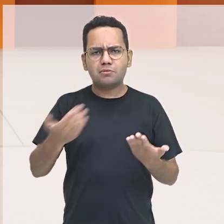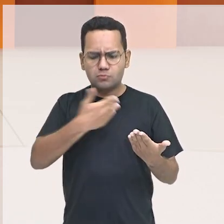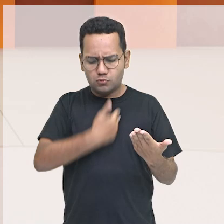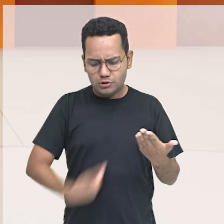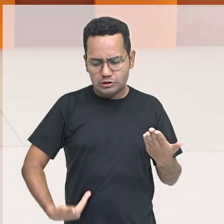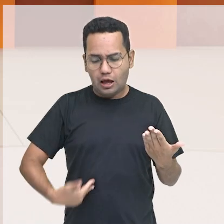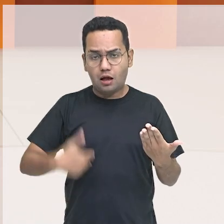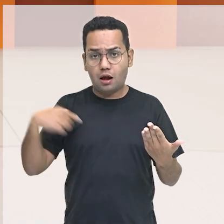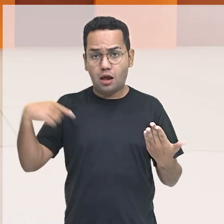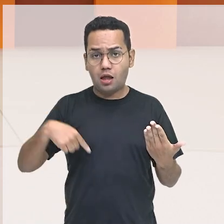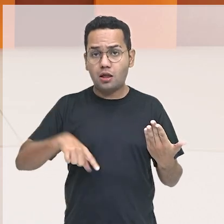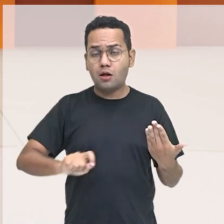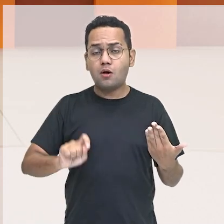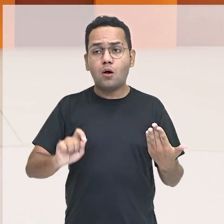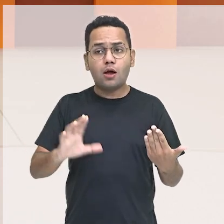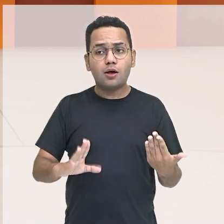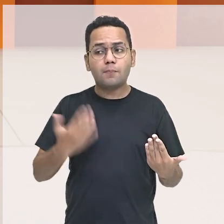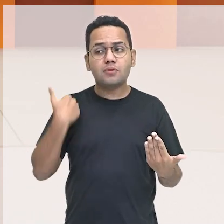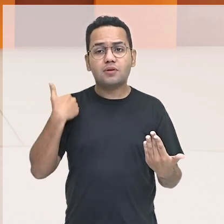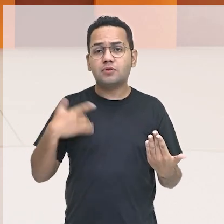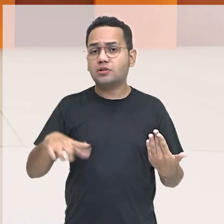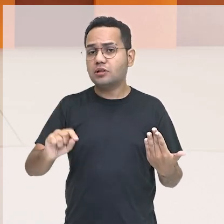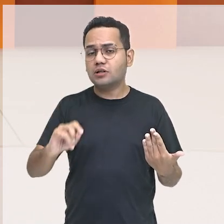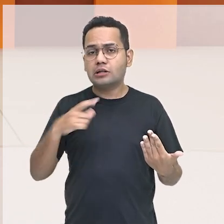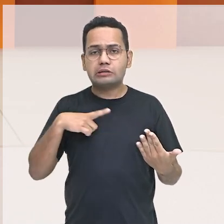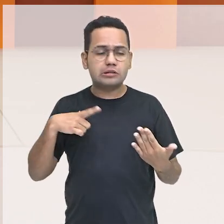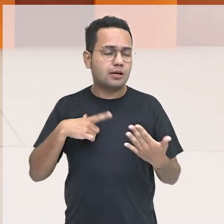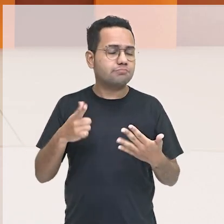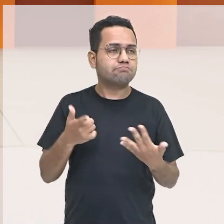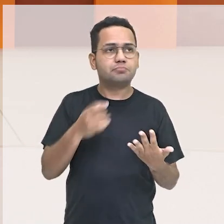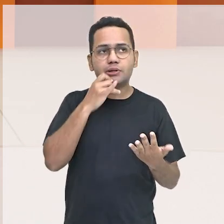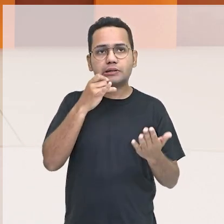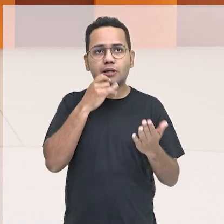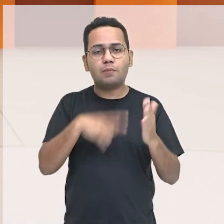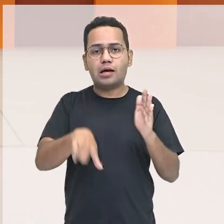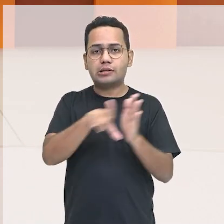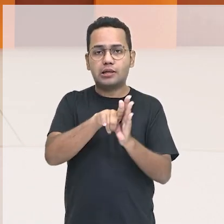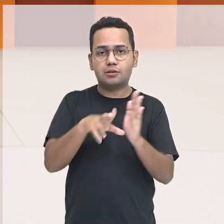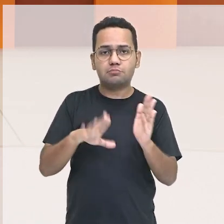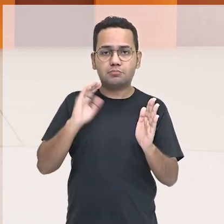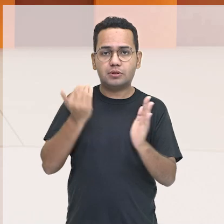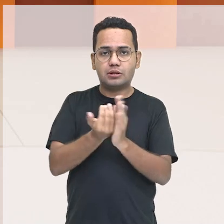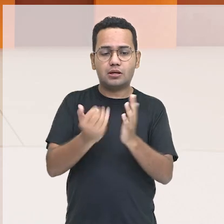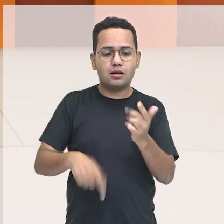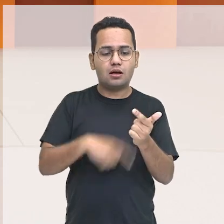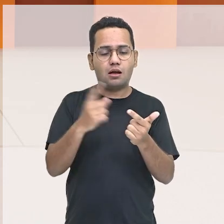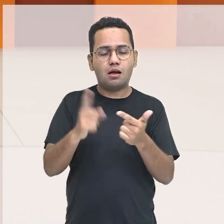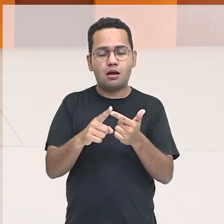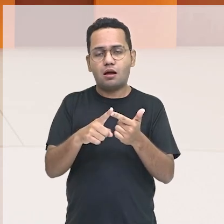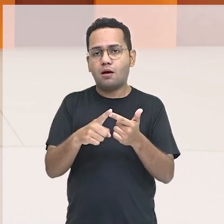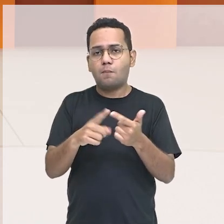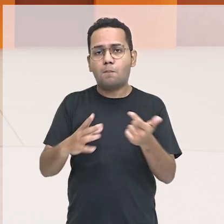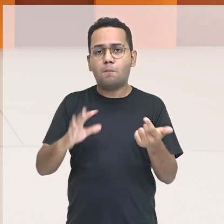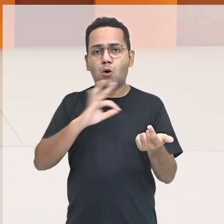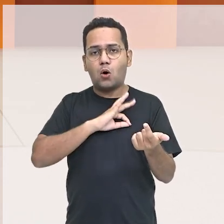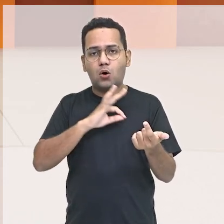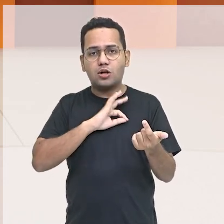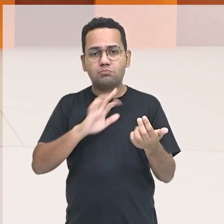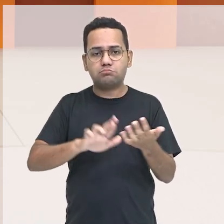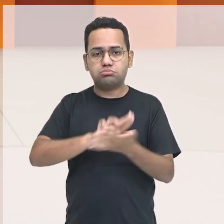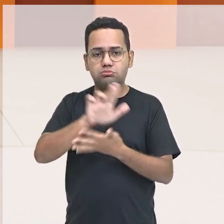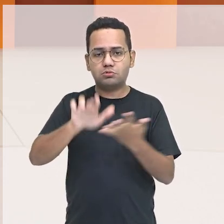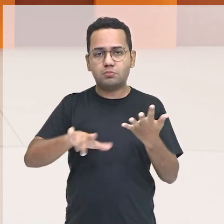tem as normas, tem a polícia, né? Tem os códigos, tem as leis, que vão fazer com que